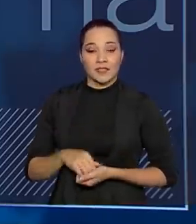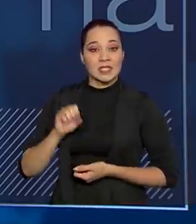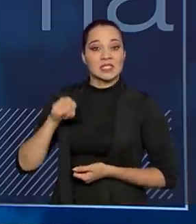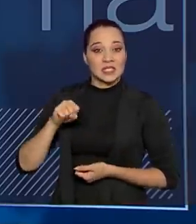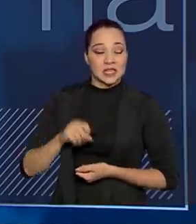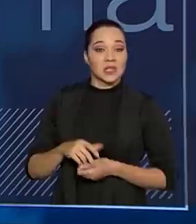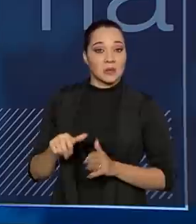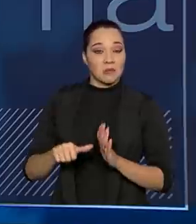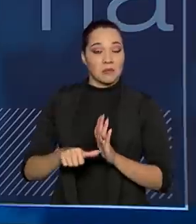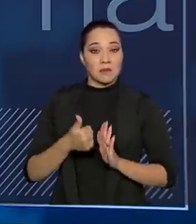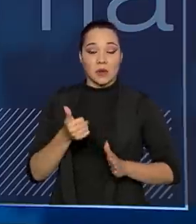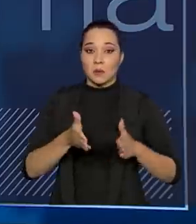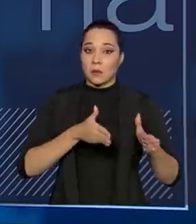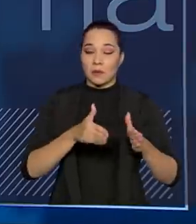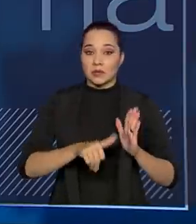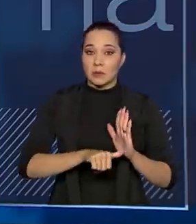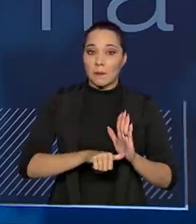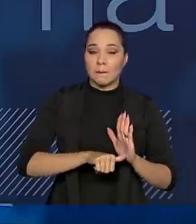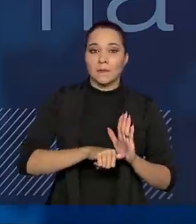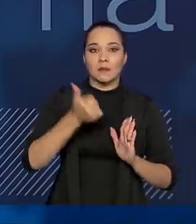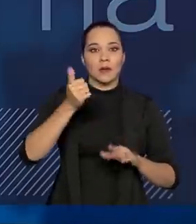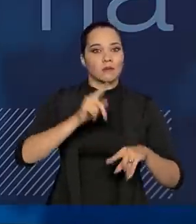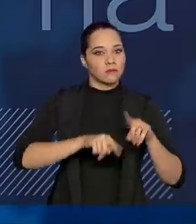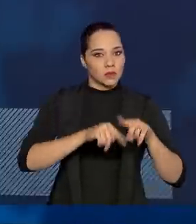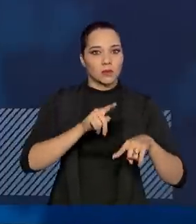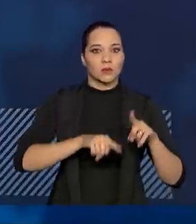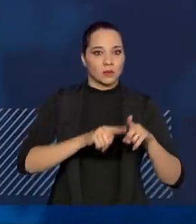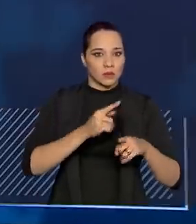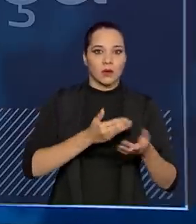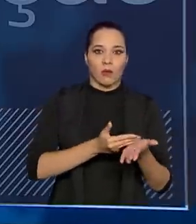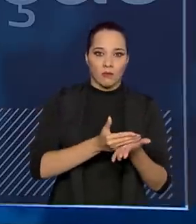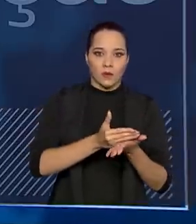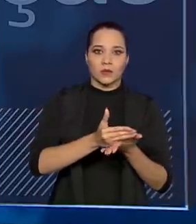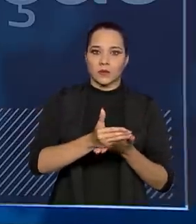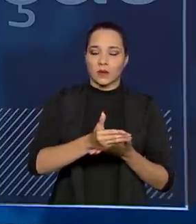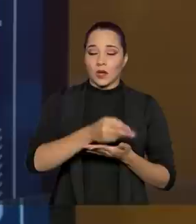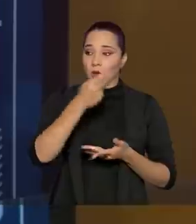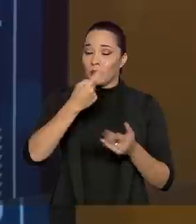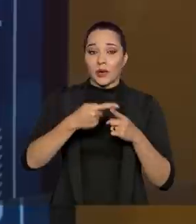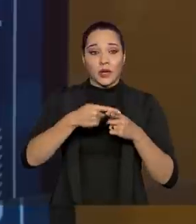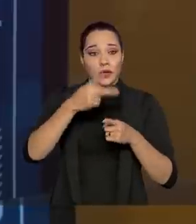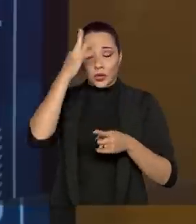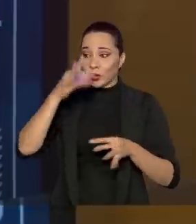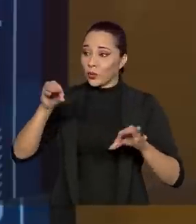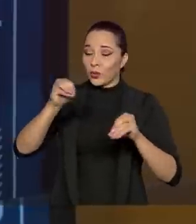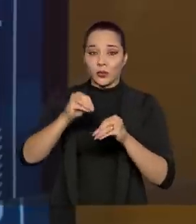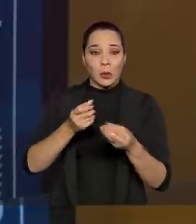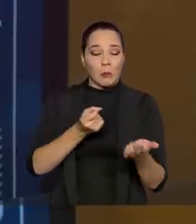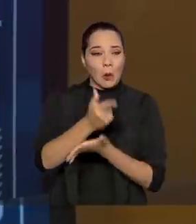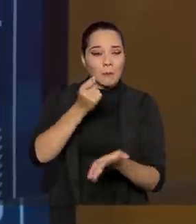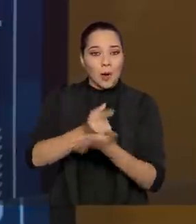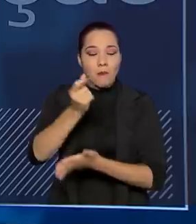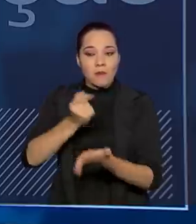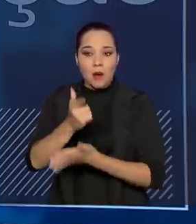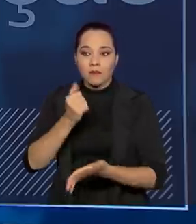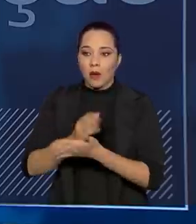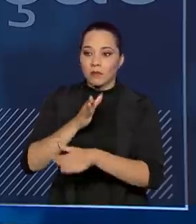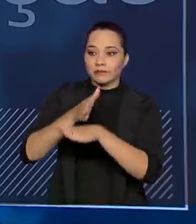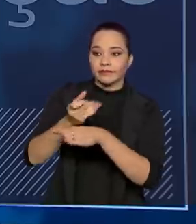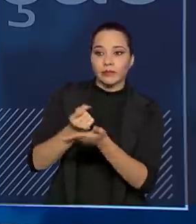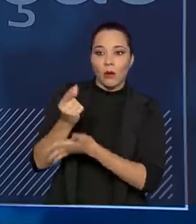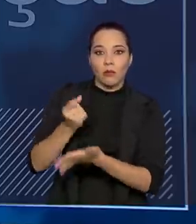primeiro momento, foi o primeiro produto, né, que começaram... Que todo mundo começou a comprar. Exatamente, todo mundo saiu para